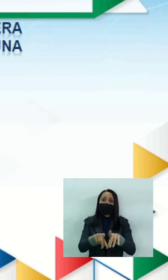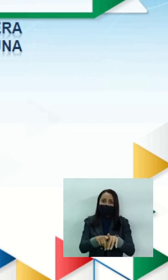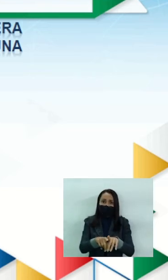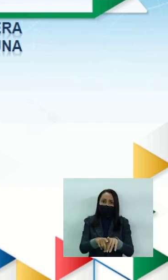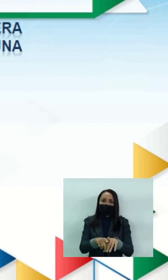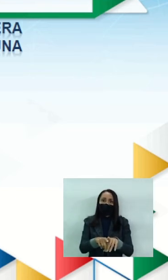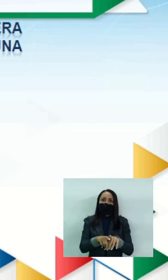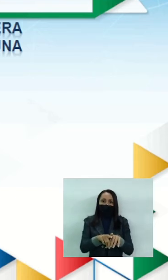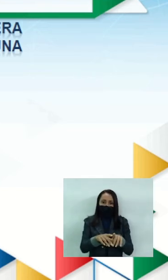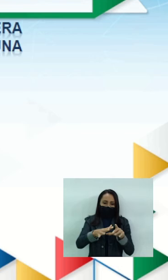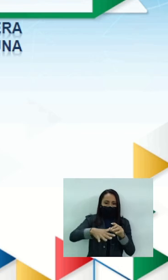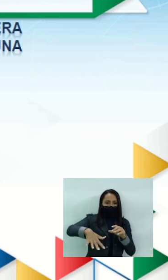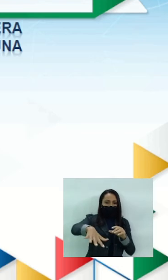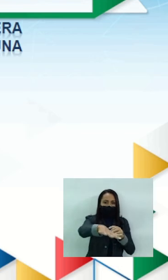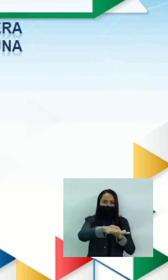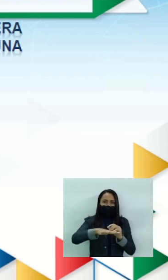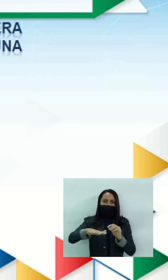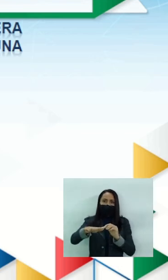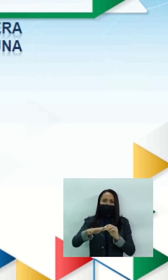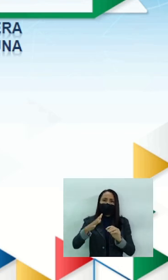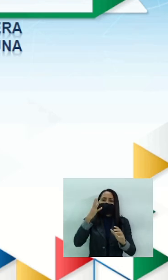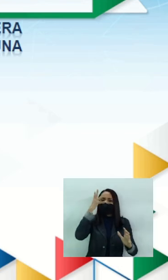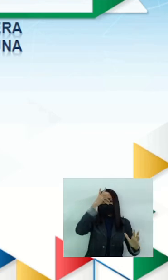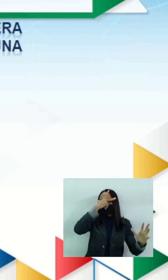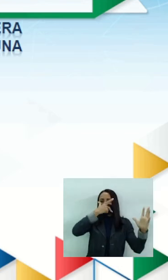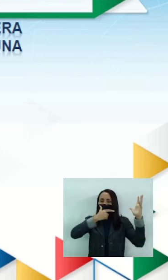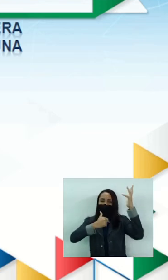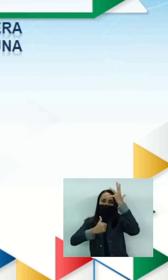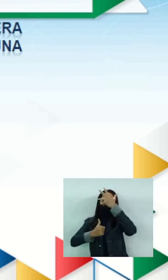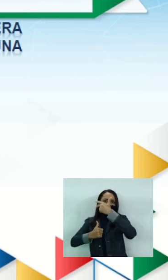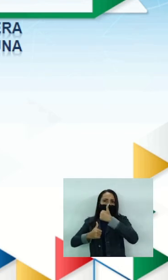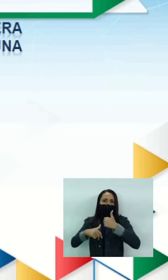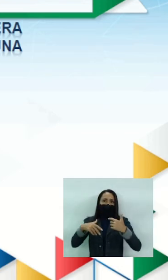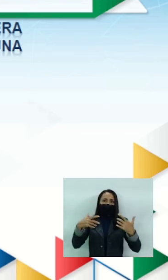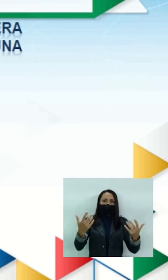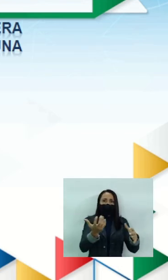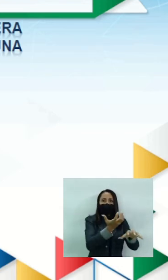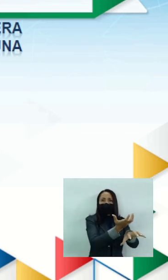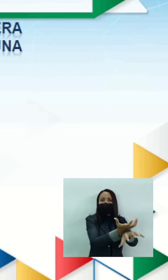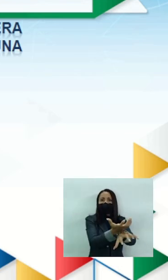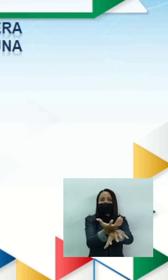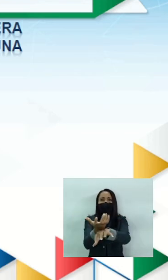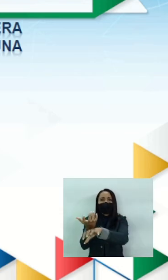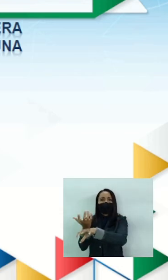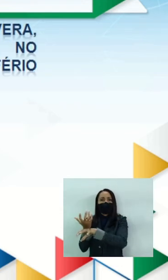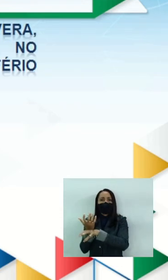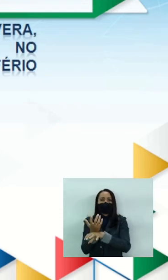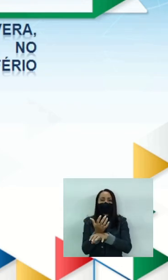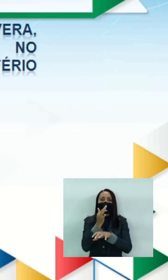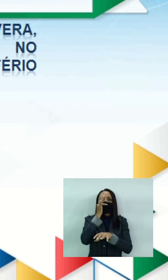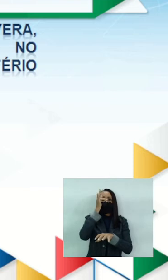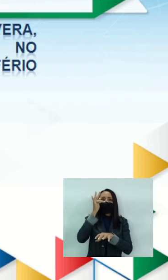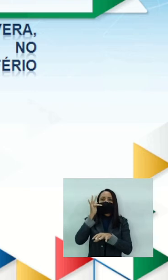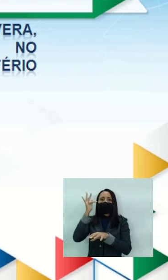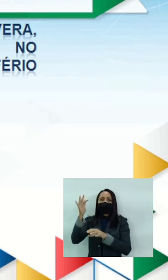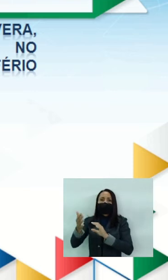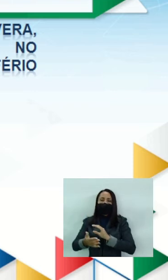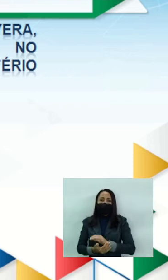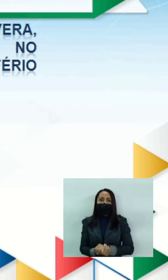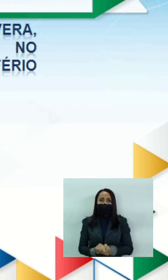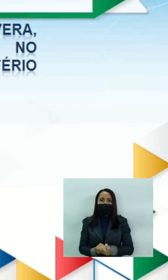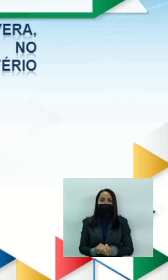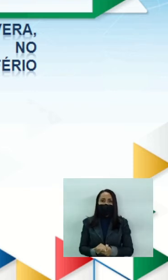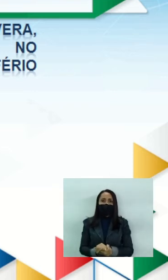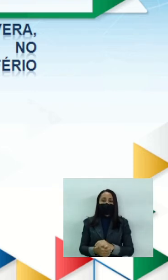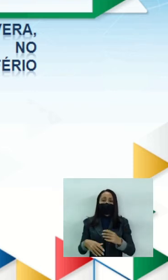no ambiente, tá certo? Para deixar mais bonito, mais florido, tá certo? Vamos lá. No verão,